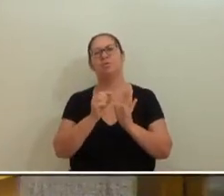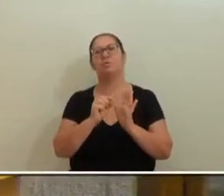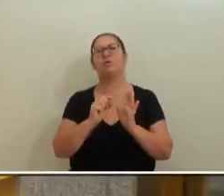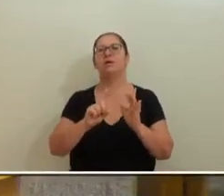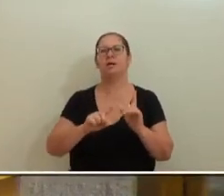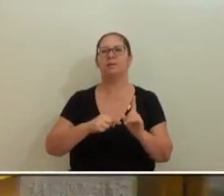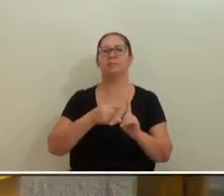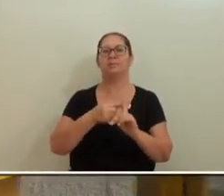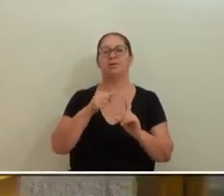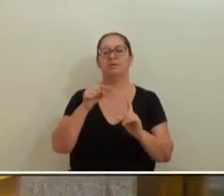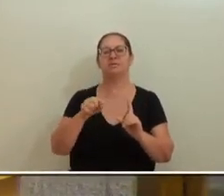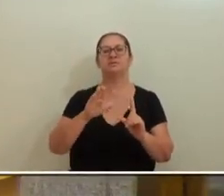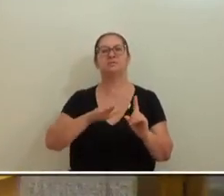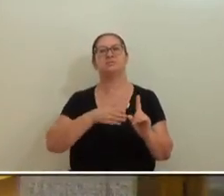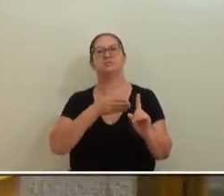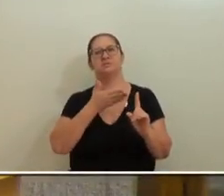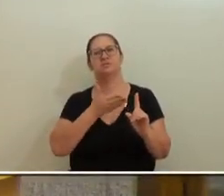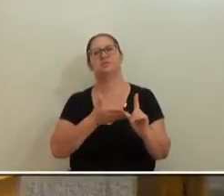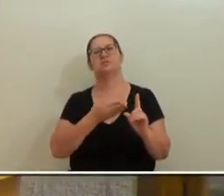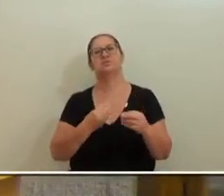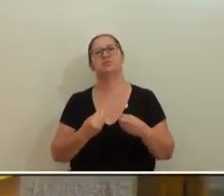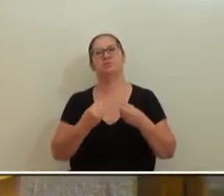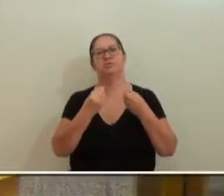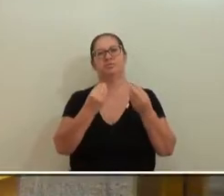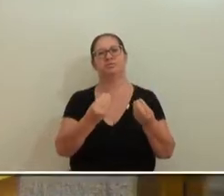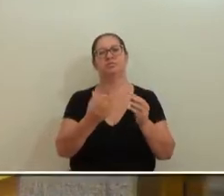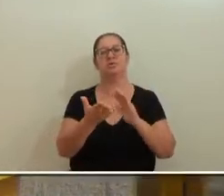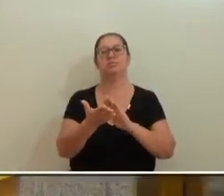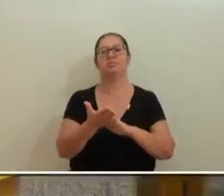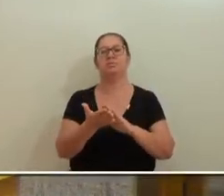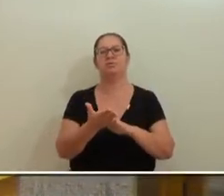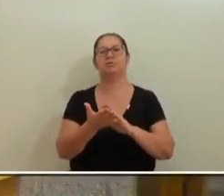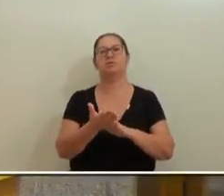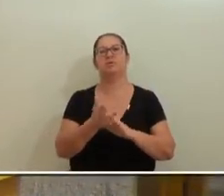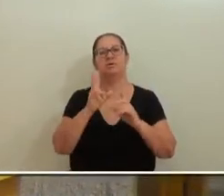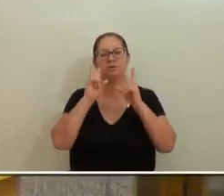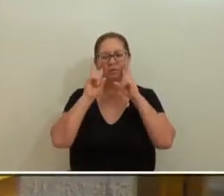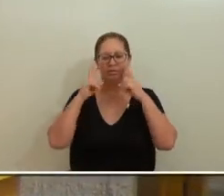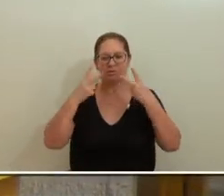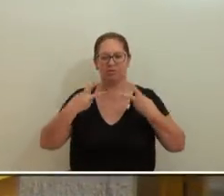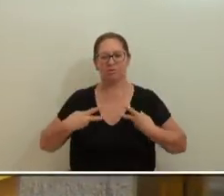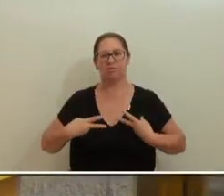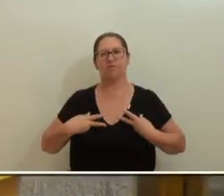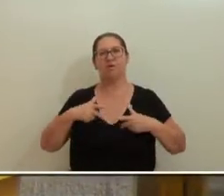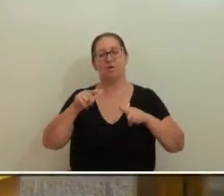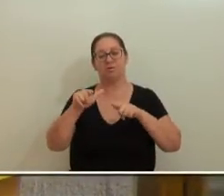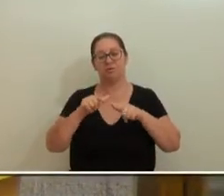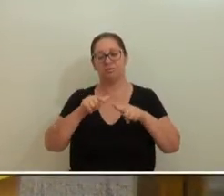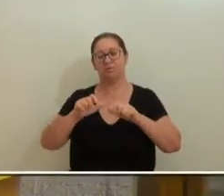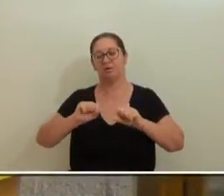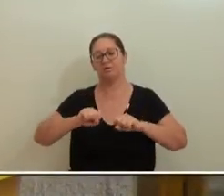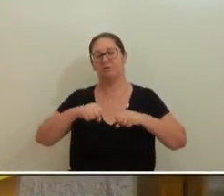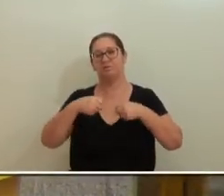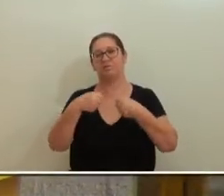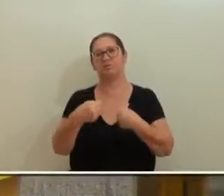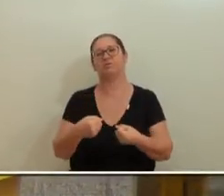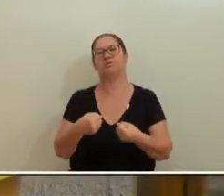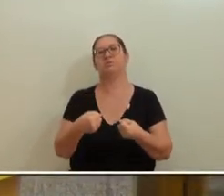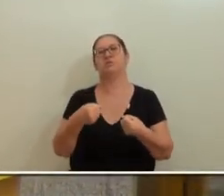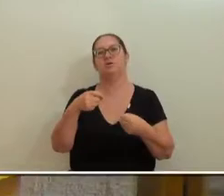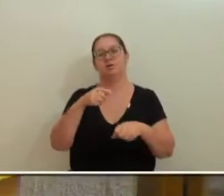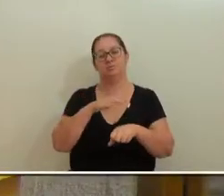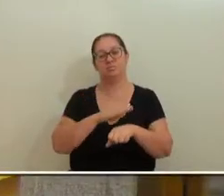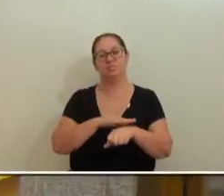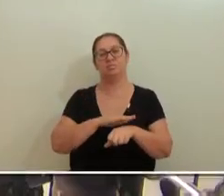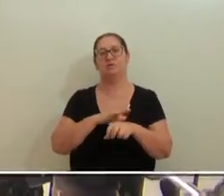a essa cerimônia. Oferecemos nossos aplausos em reconhecimento ao talento e dedicação que abrilhantaram esse